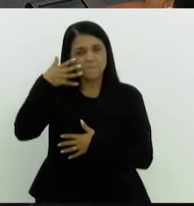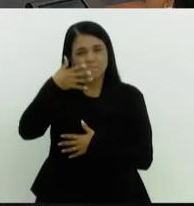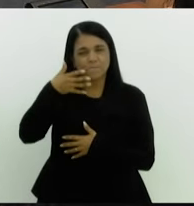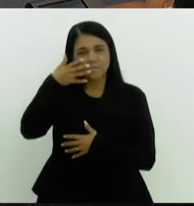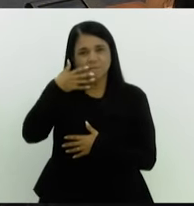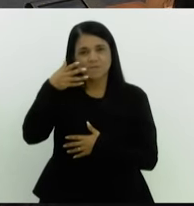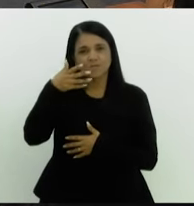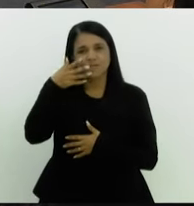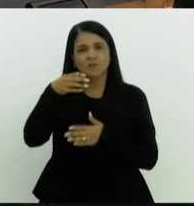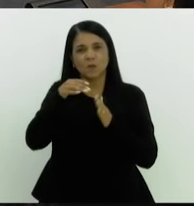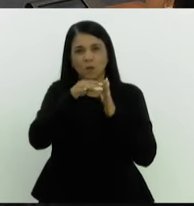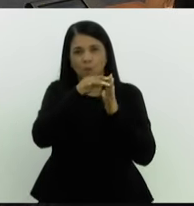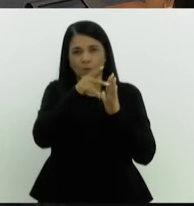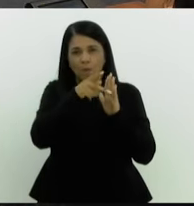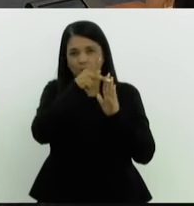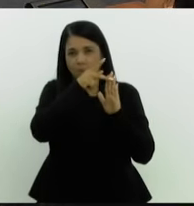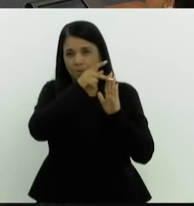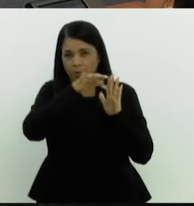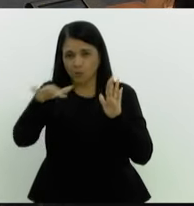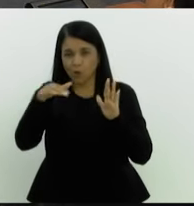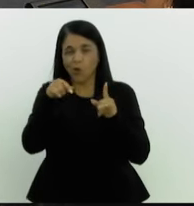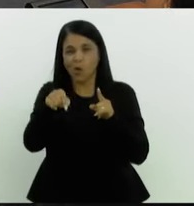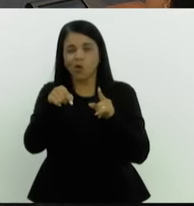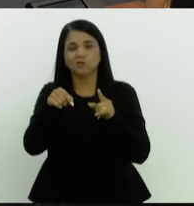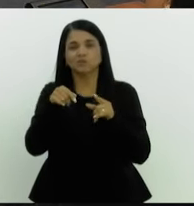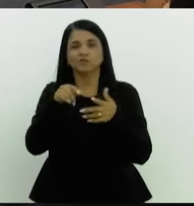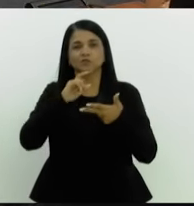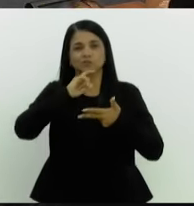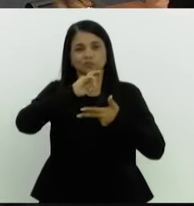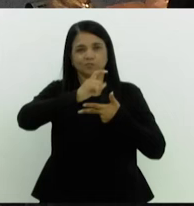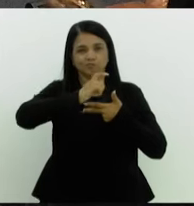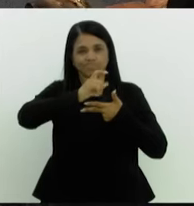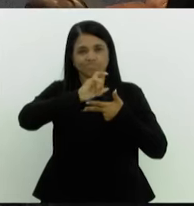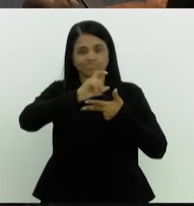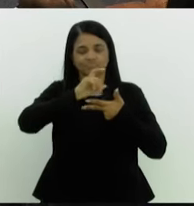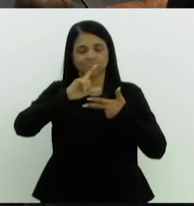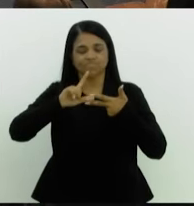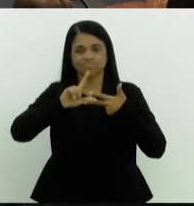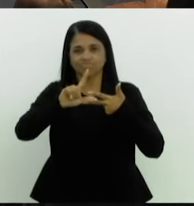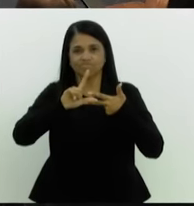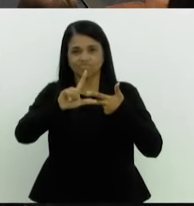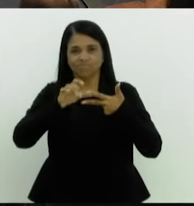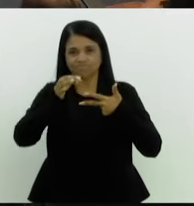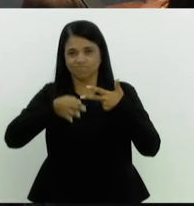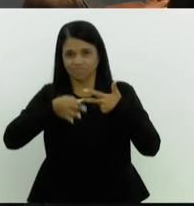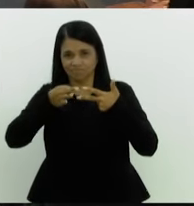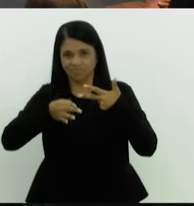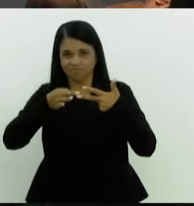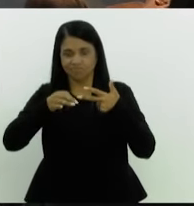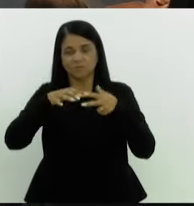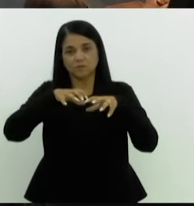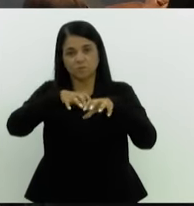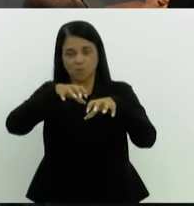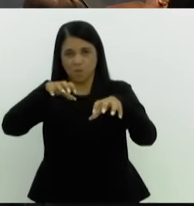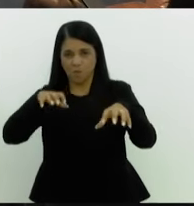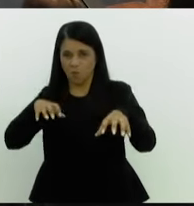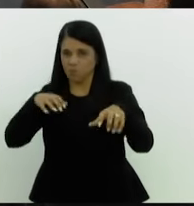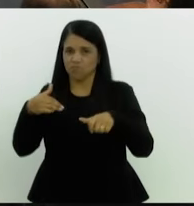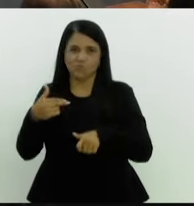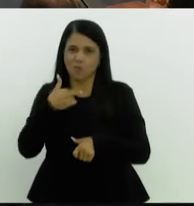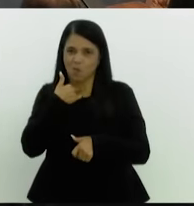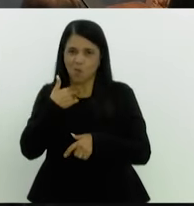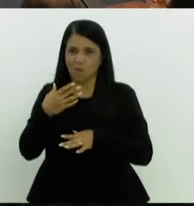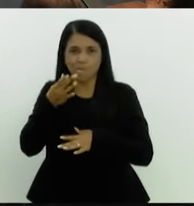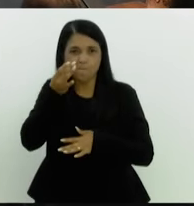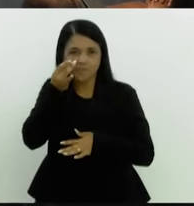protocolo de integração entre os poderes legislativo executivo e judiciário por forma remota também não pode estar